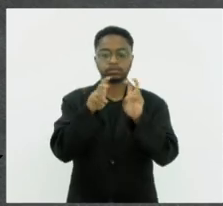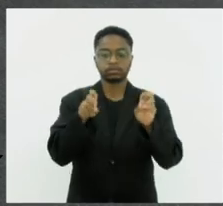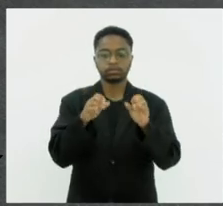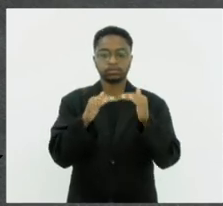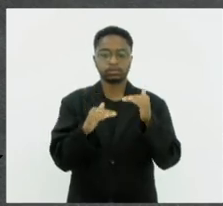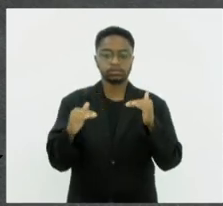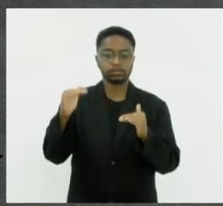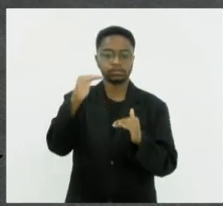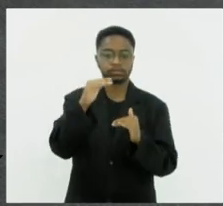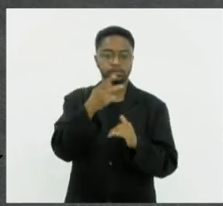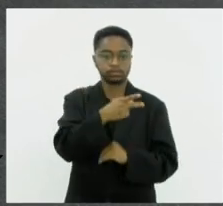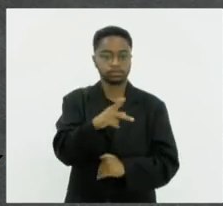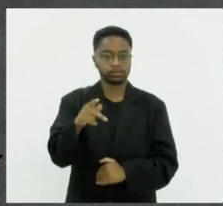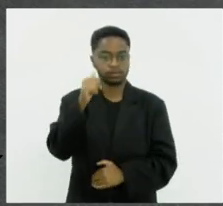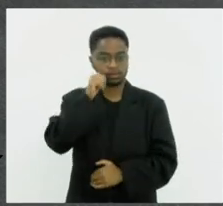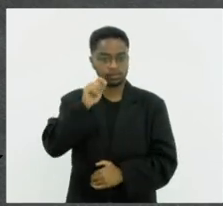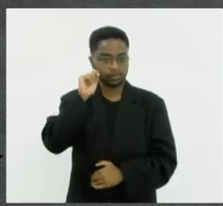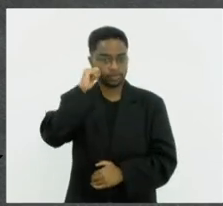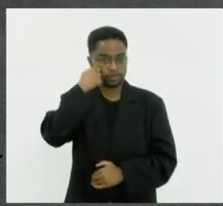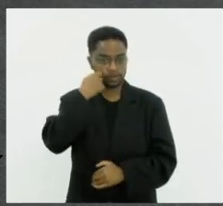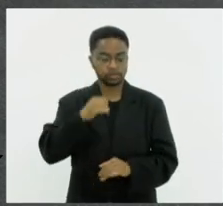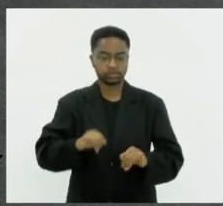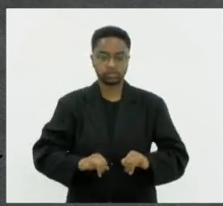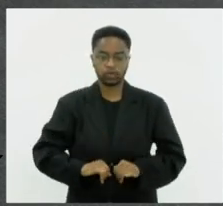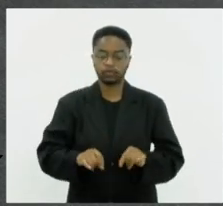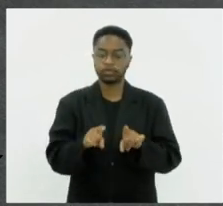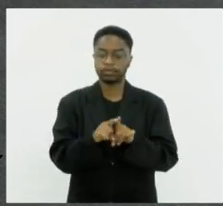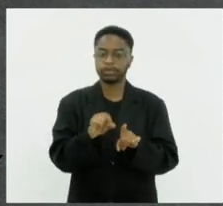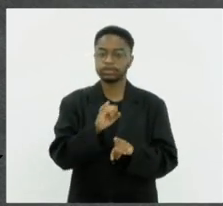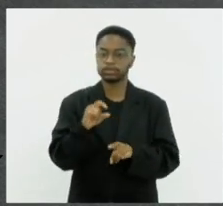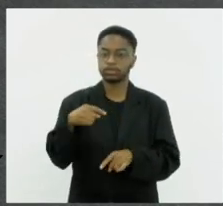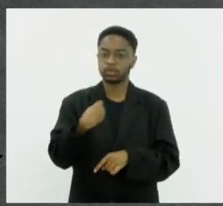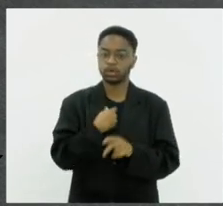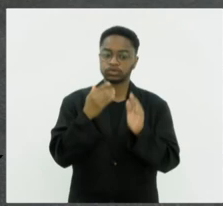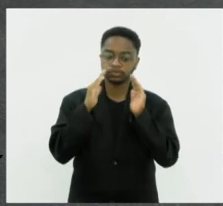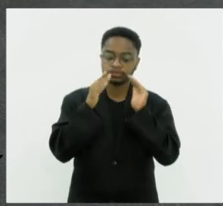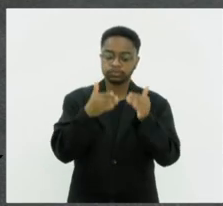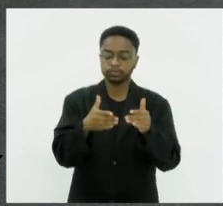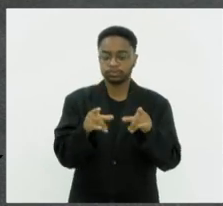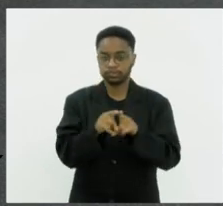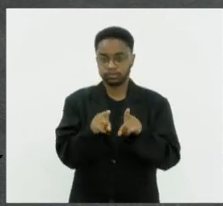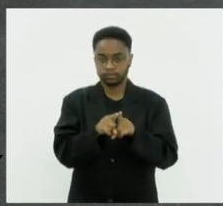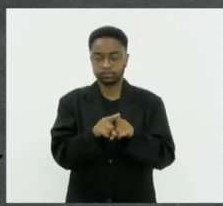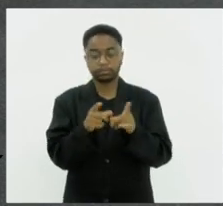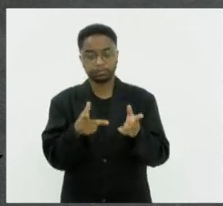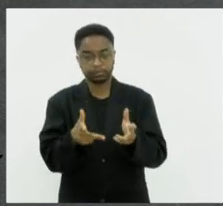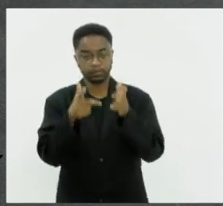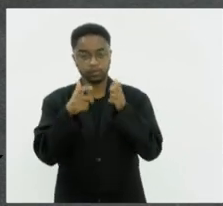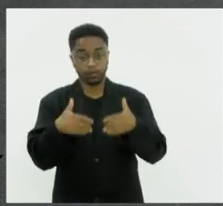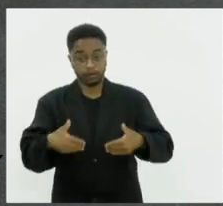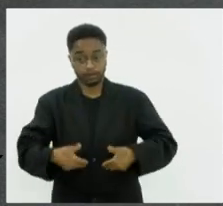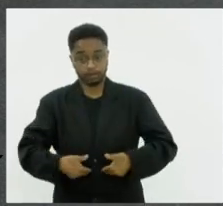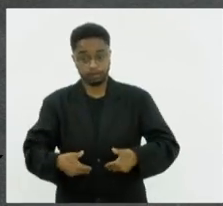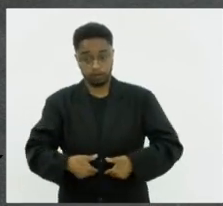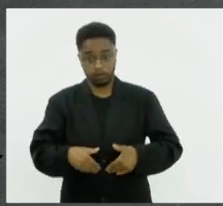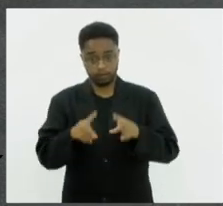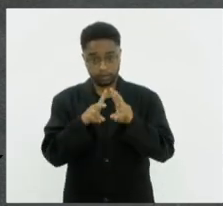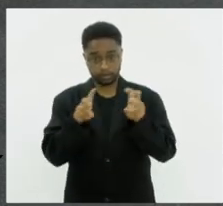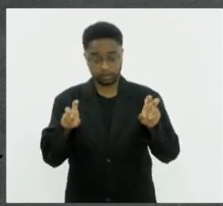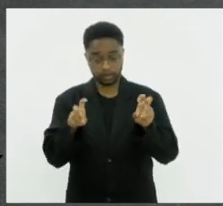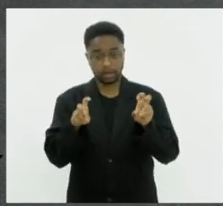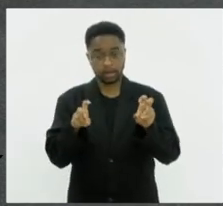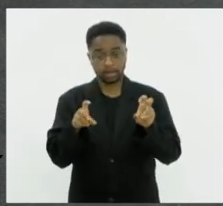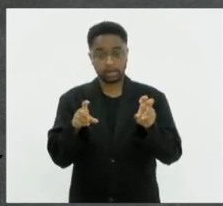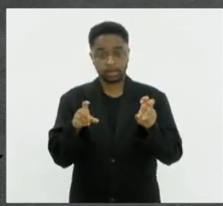que essas mulheres negras sofrem. Se a gente olhar, por exemplo, senhora presidenta, A fome perfila hoje uma